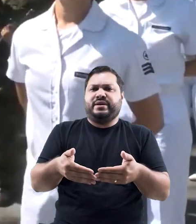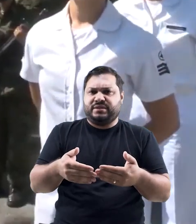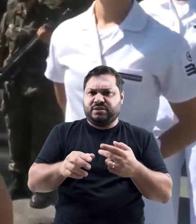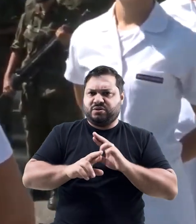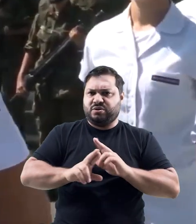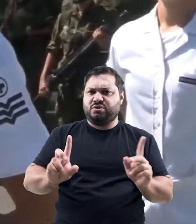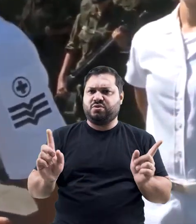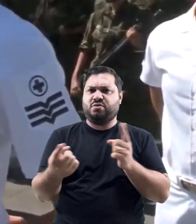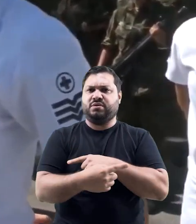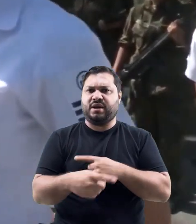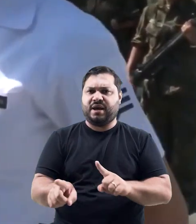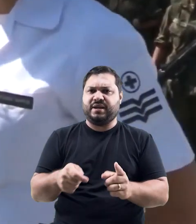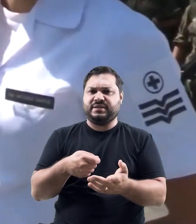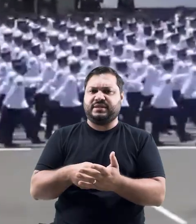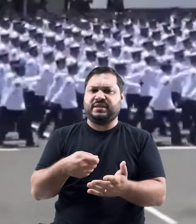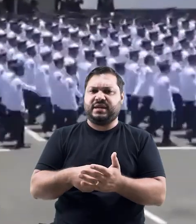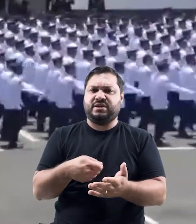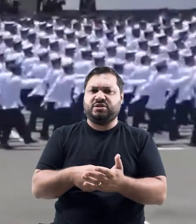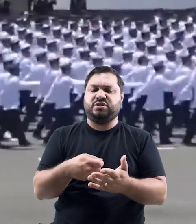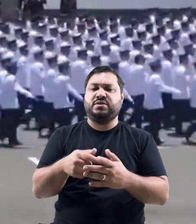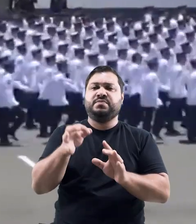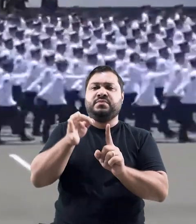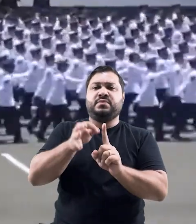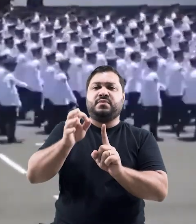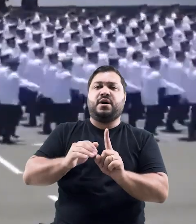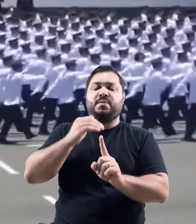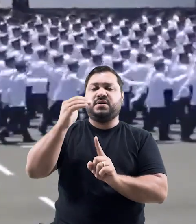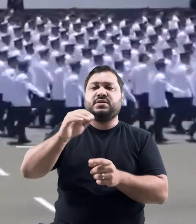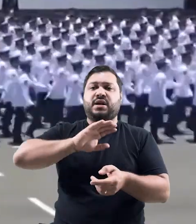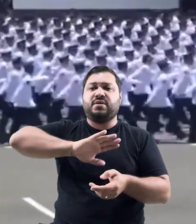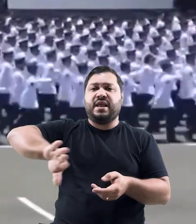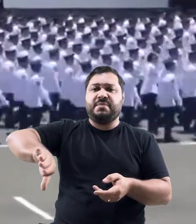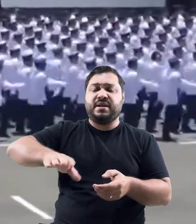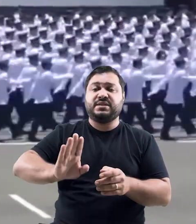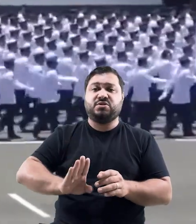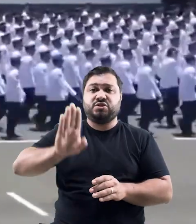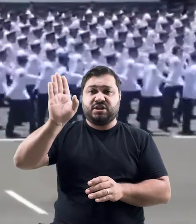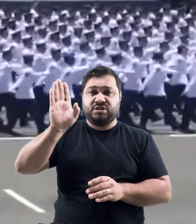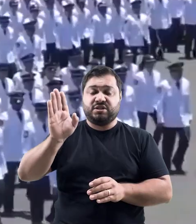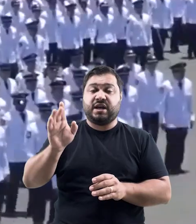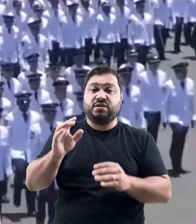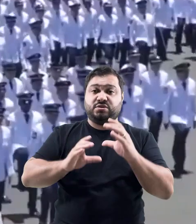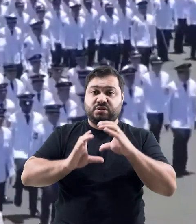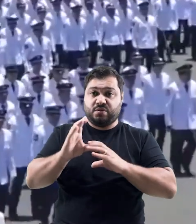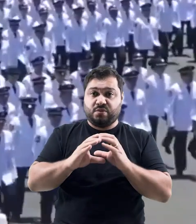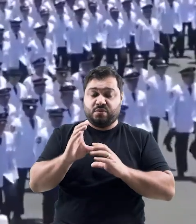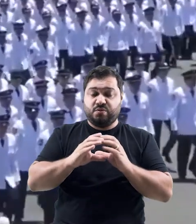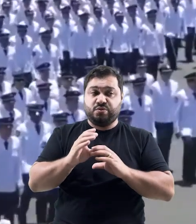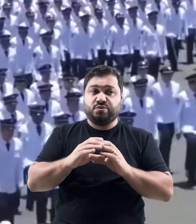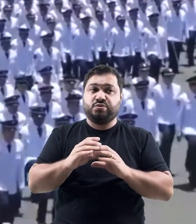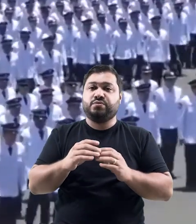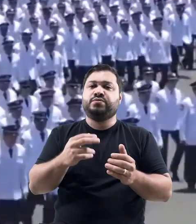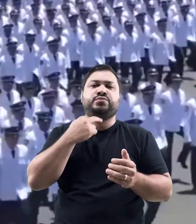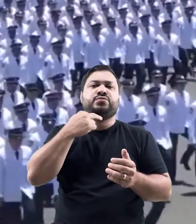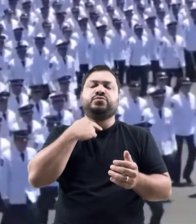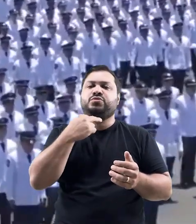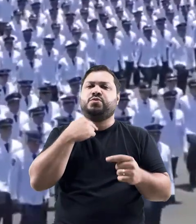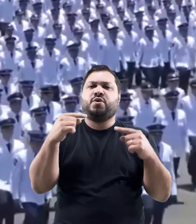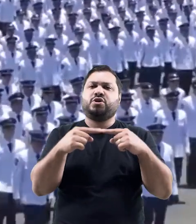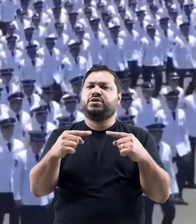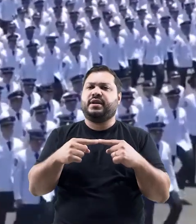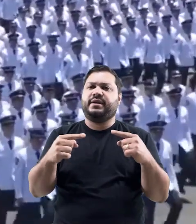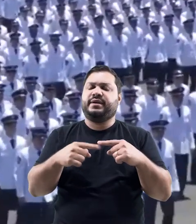restrições contrárias a essa garantia. Para o magistrado, a eliminação de candidatos em concursos públicos não pode